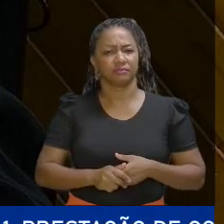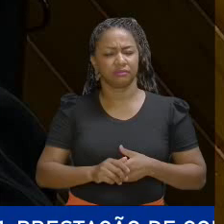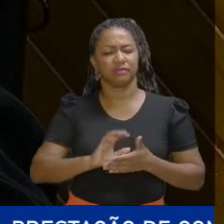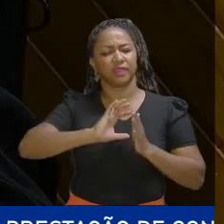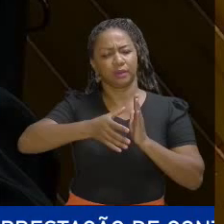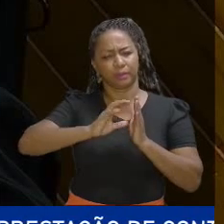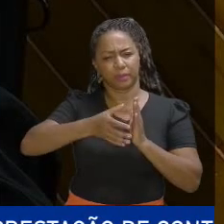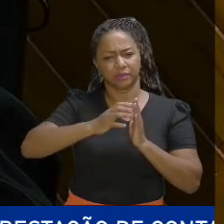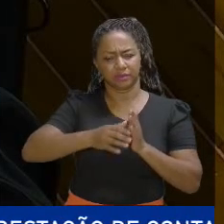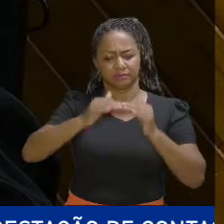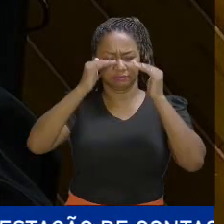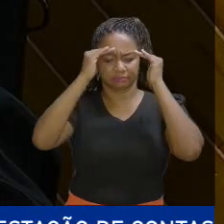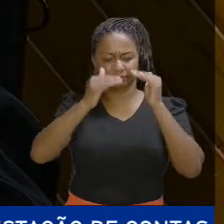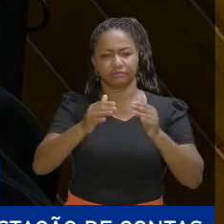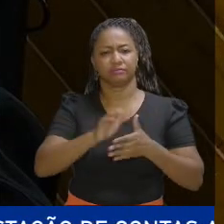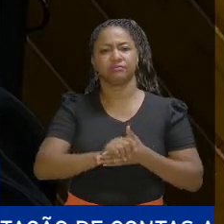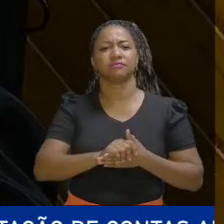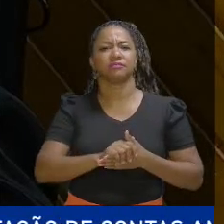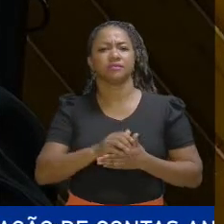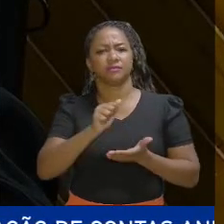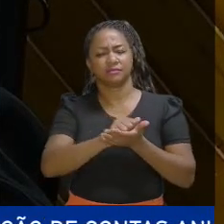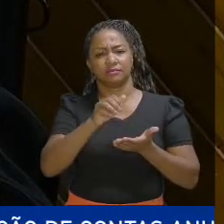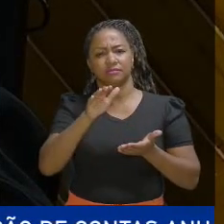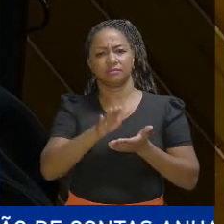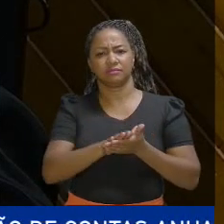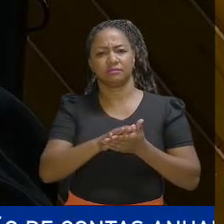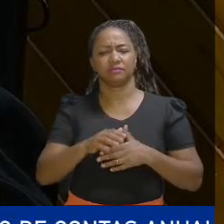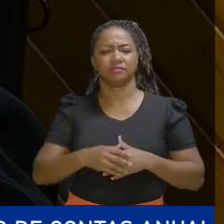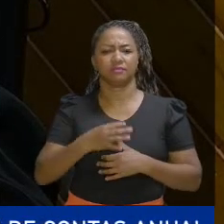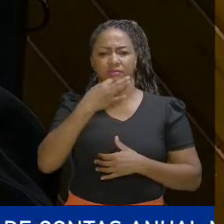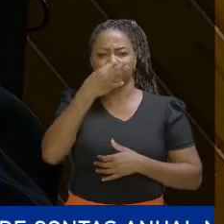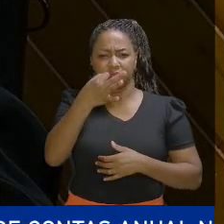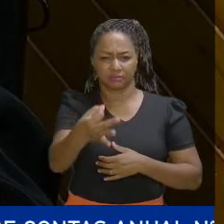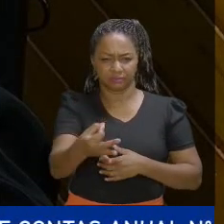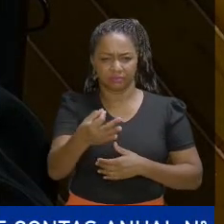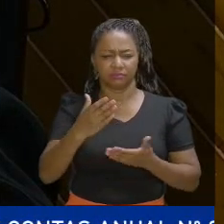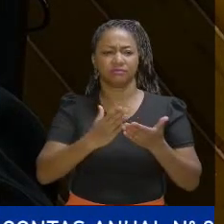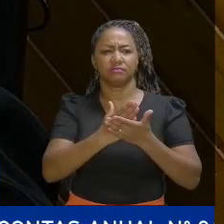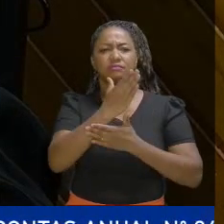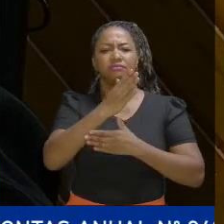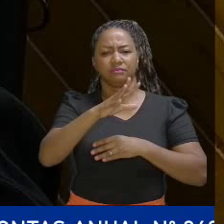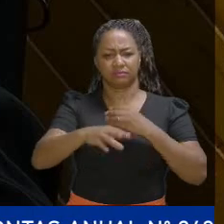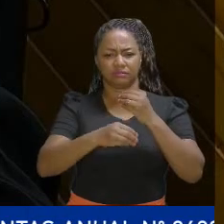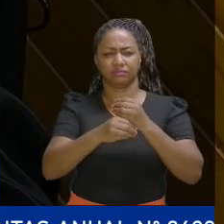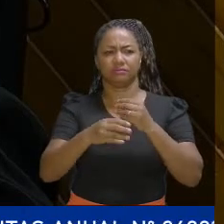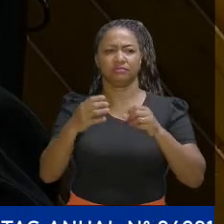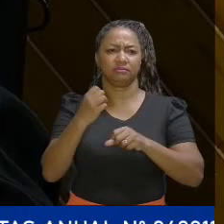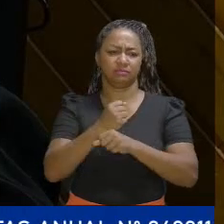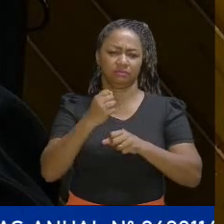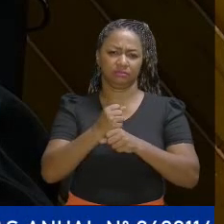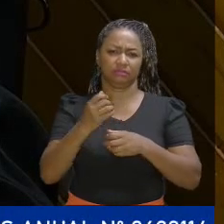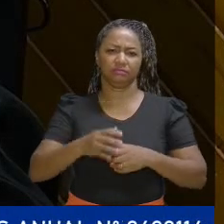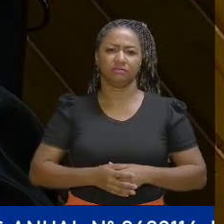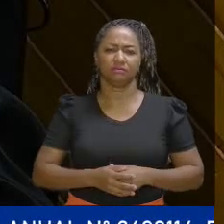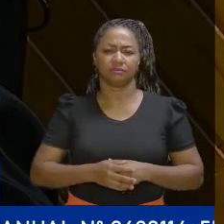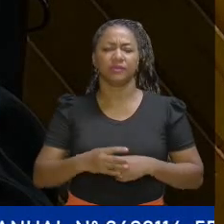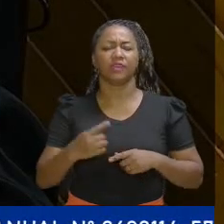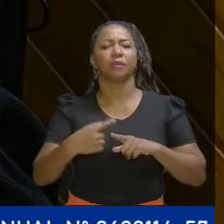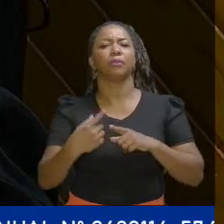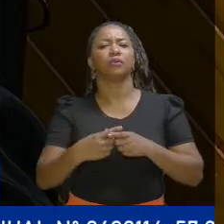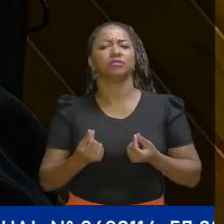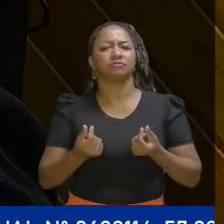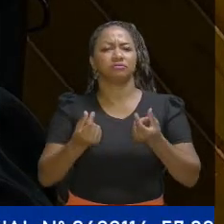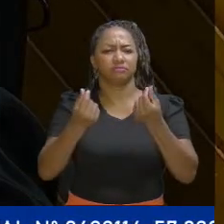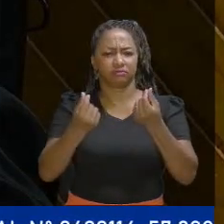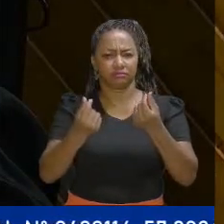partido infringiu a legislação ao pagar débitos decorrentes de multa, manifestou-se somente pela aprovação com ressalvas das contas. Prestação de conta